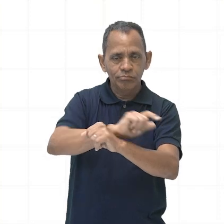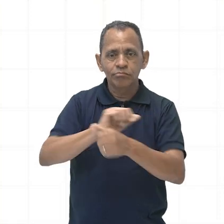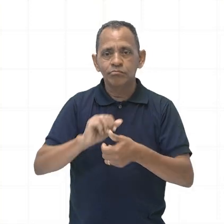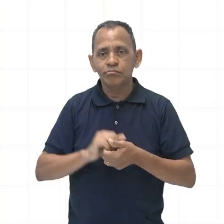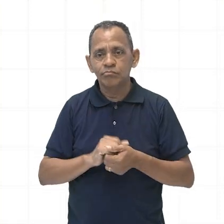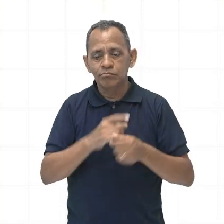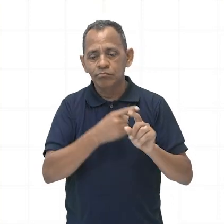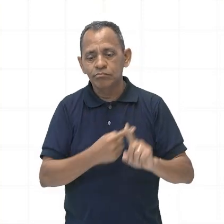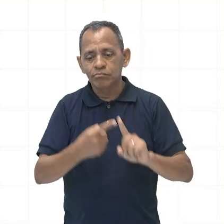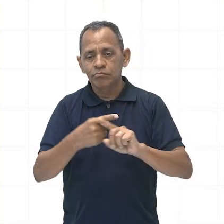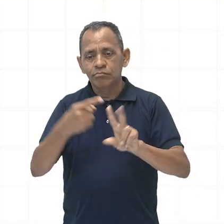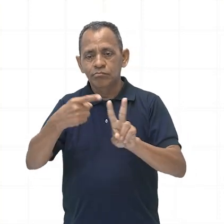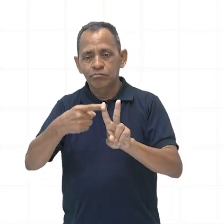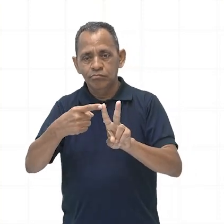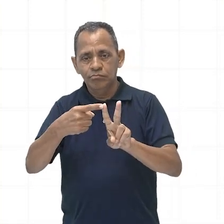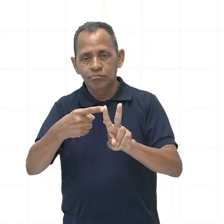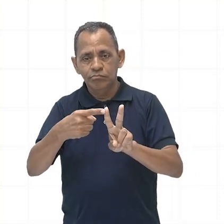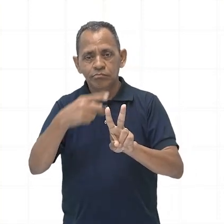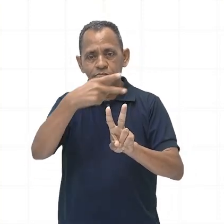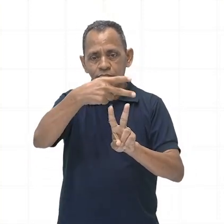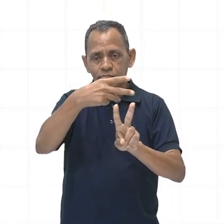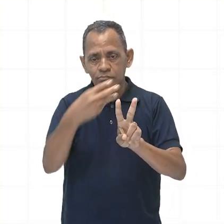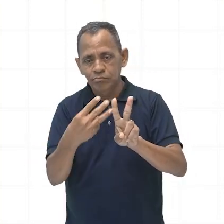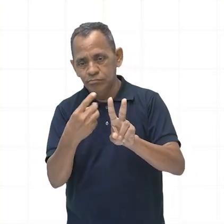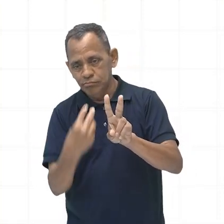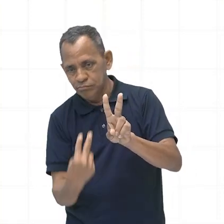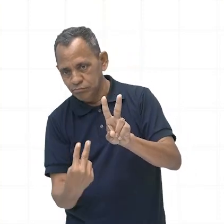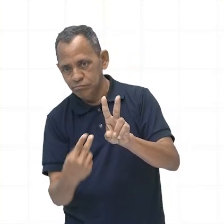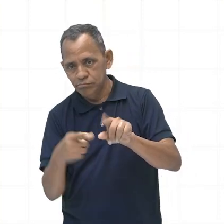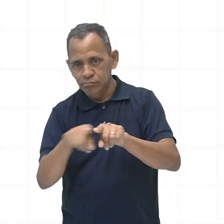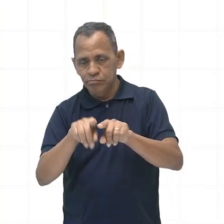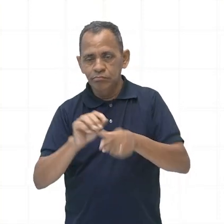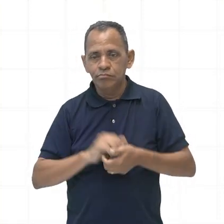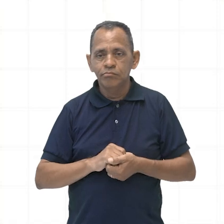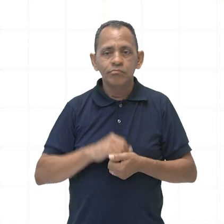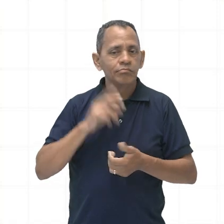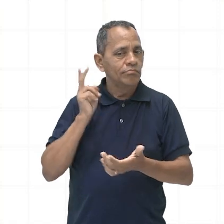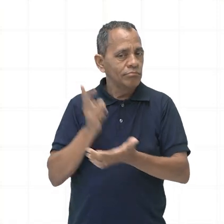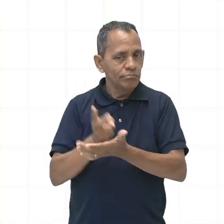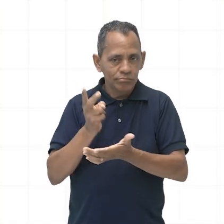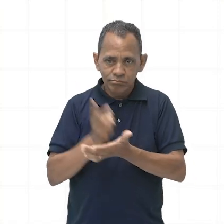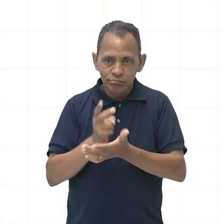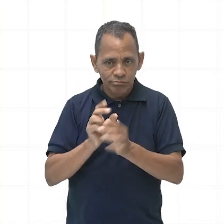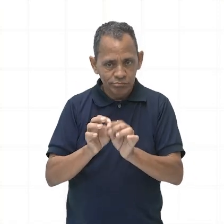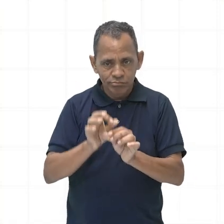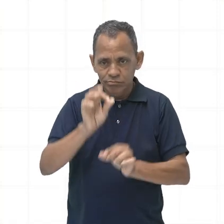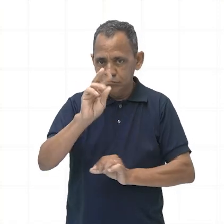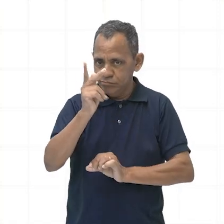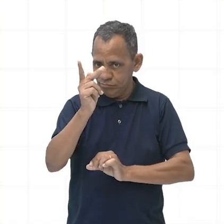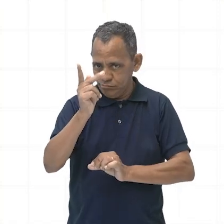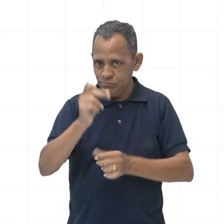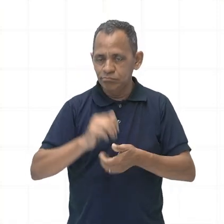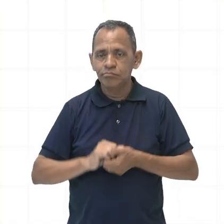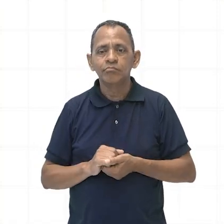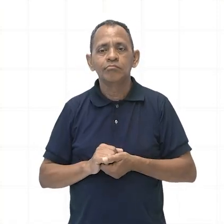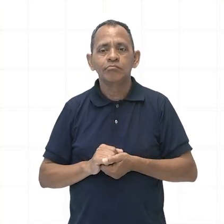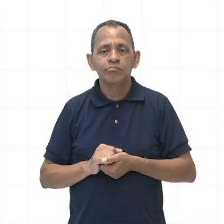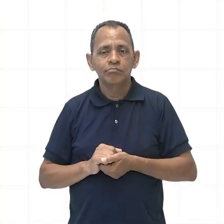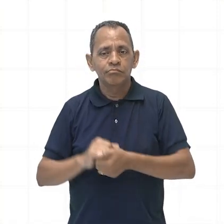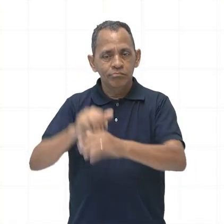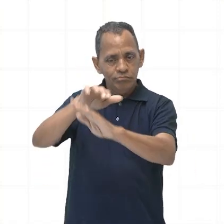lado vezes raiz quadrada de 3 sobre 2. Essa aqui sempre vai ser a altura de um triângulo que é